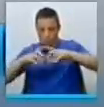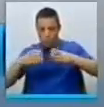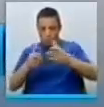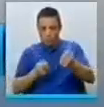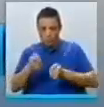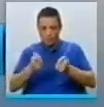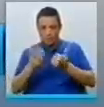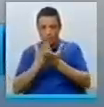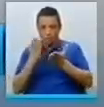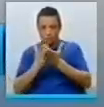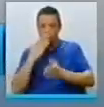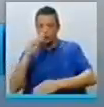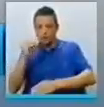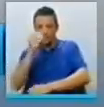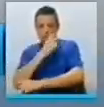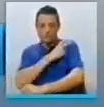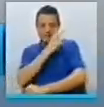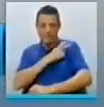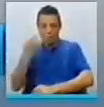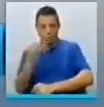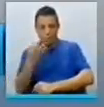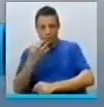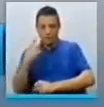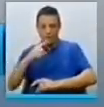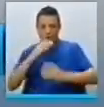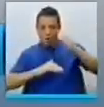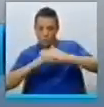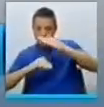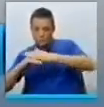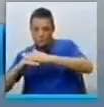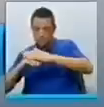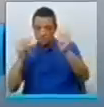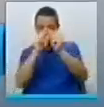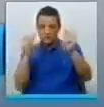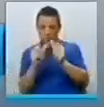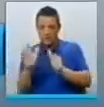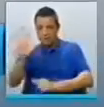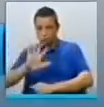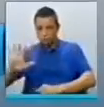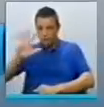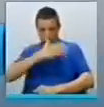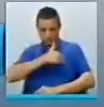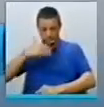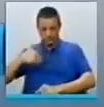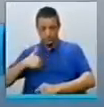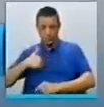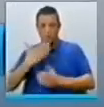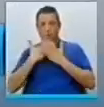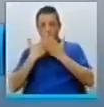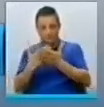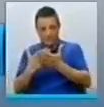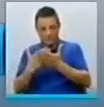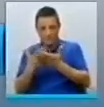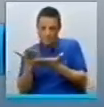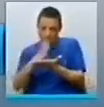estudantes faculdade medicina da Universidade do porto sobre as restrições no no sistema da saú Logo no início obrigado por ter vindo a